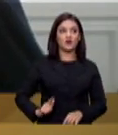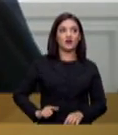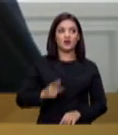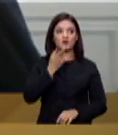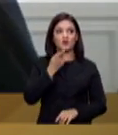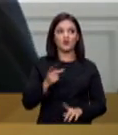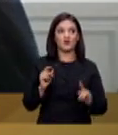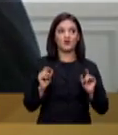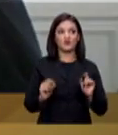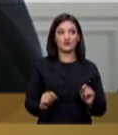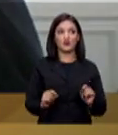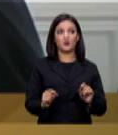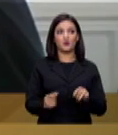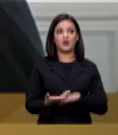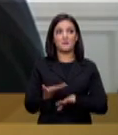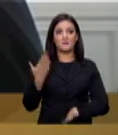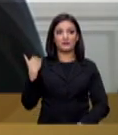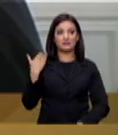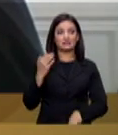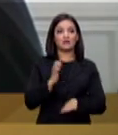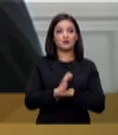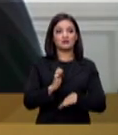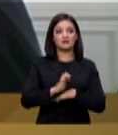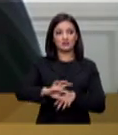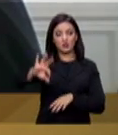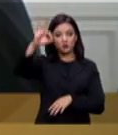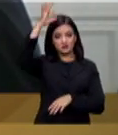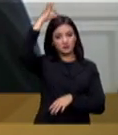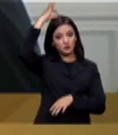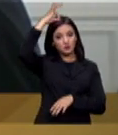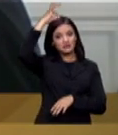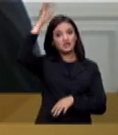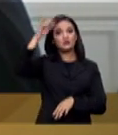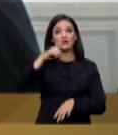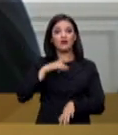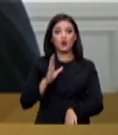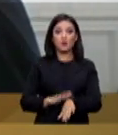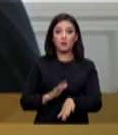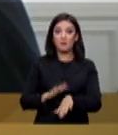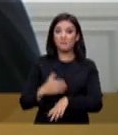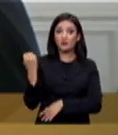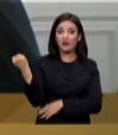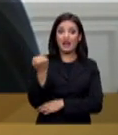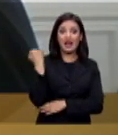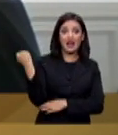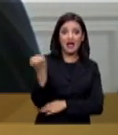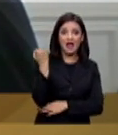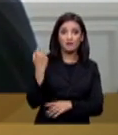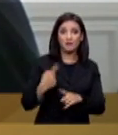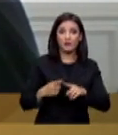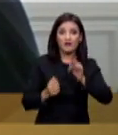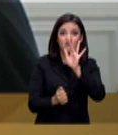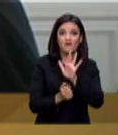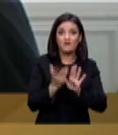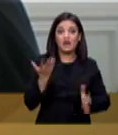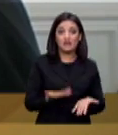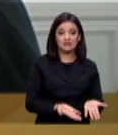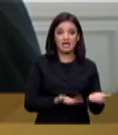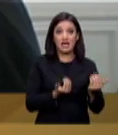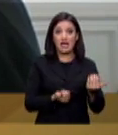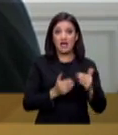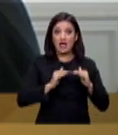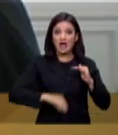época, o Estado do Espírito Santo, abre aspas, situação de extrema gravidade em razão do alto índice de adolescentes em cumprimento de